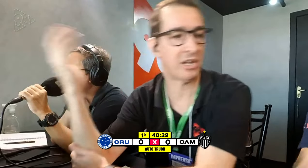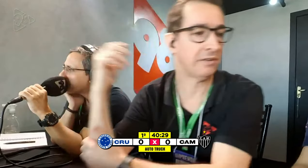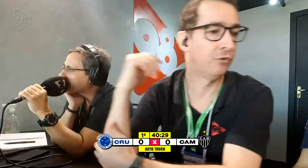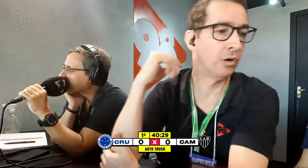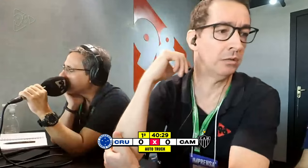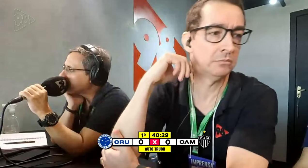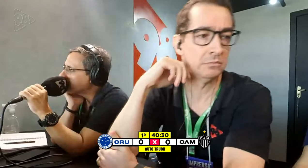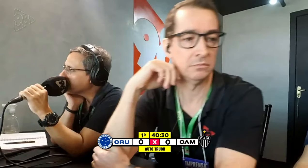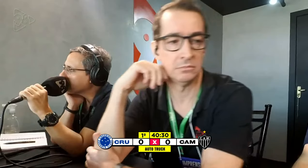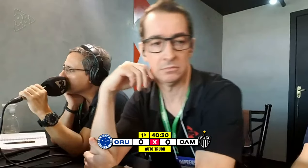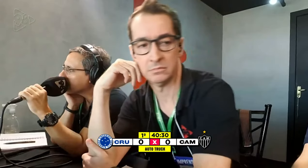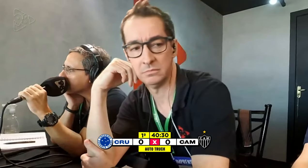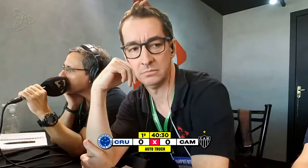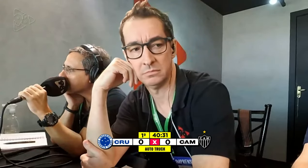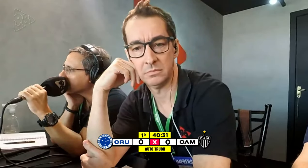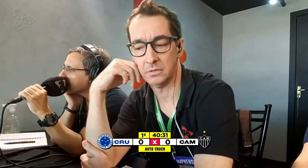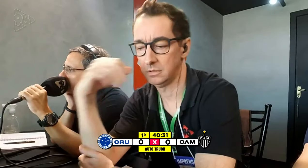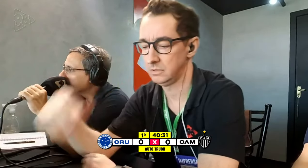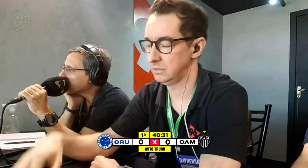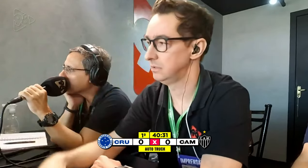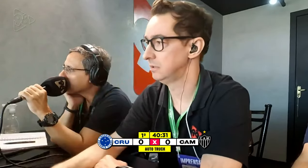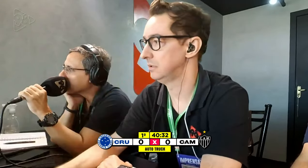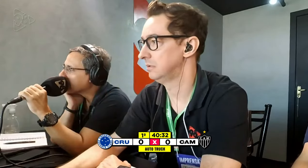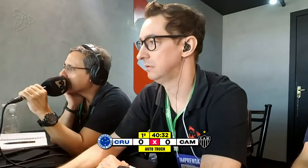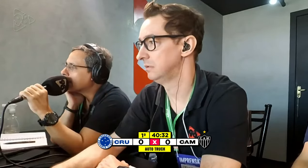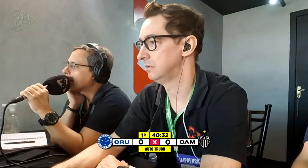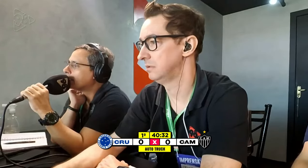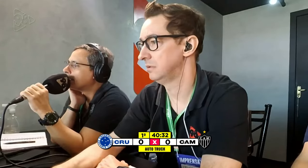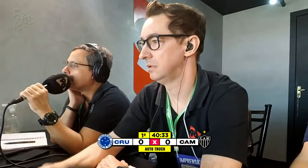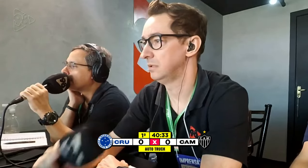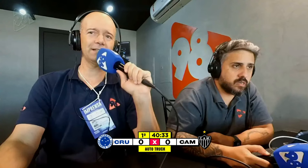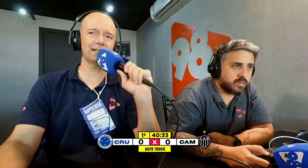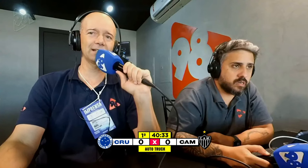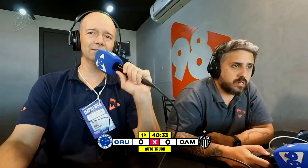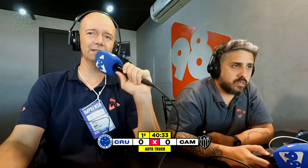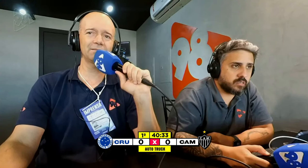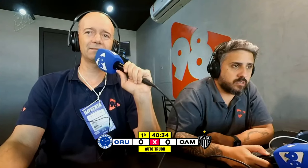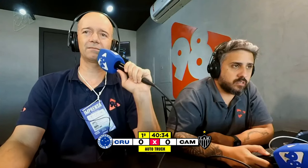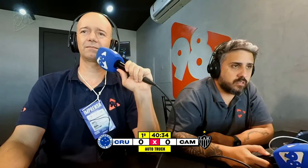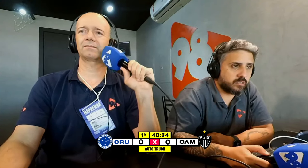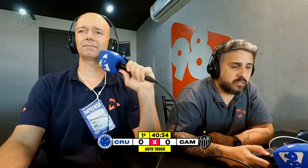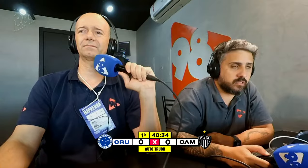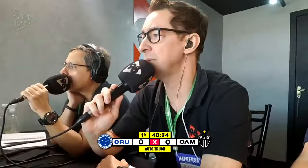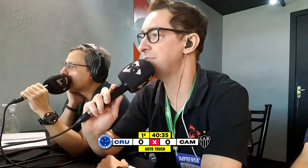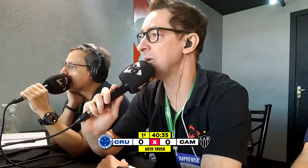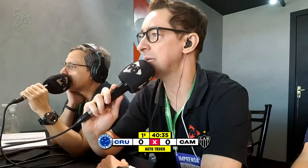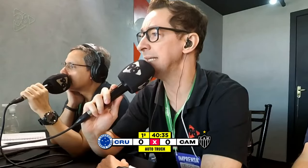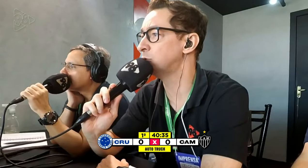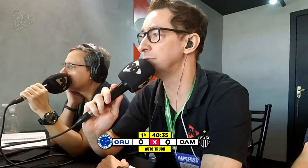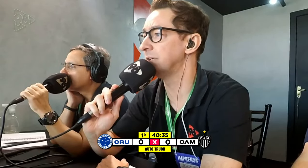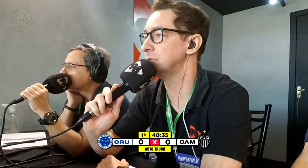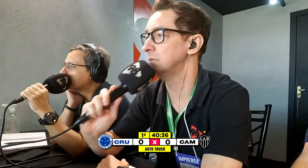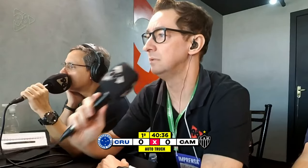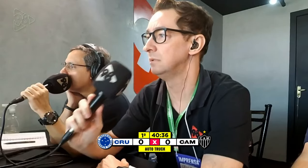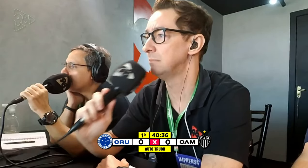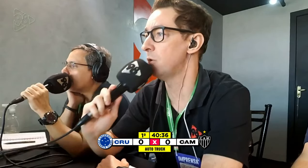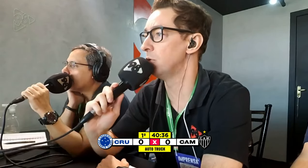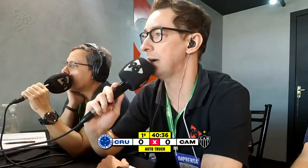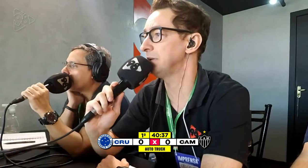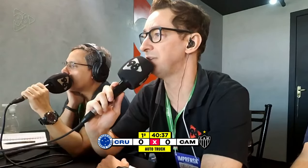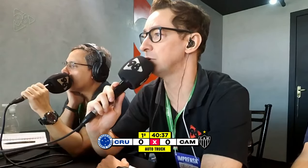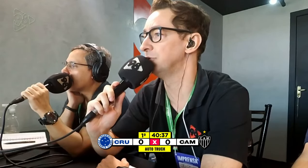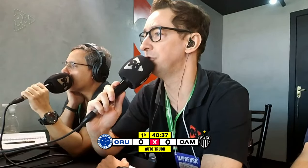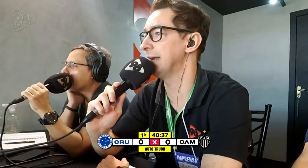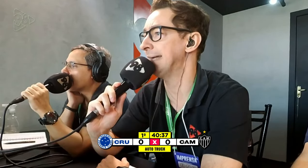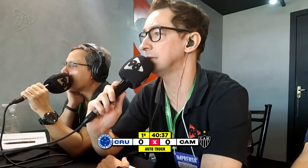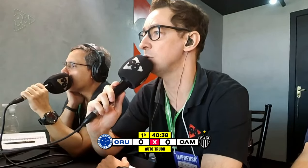sua frente aí u É acho que não teve nada não né eu também eu também fiquei aqui na dúvida viu mas o